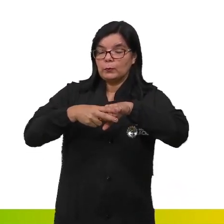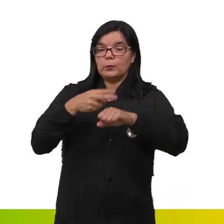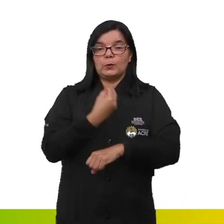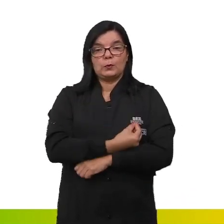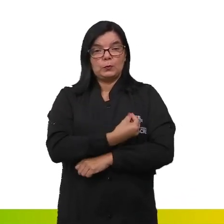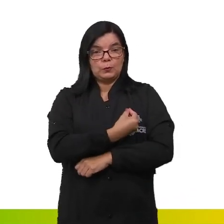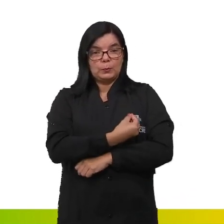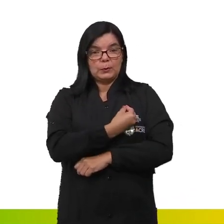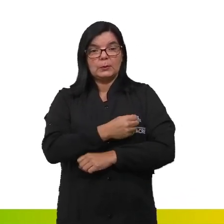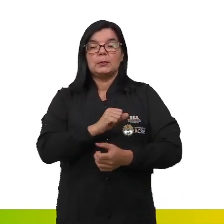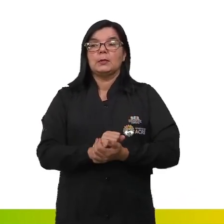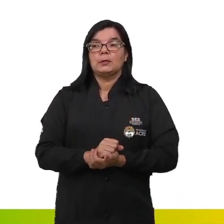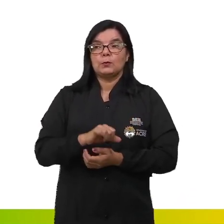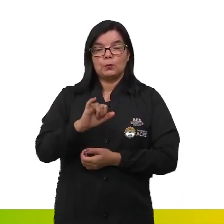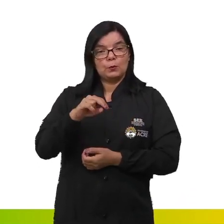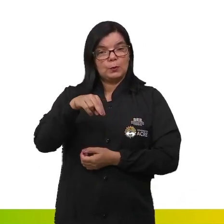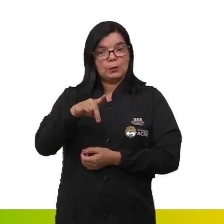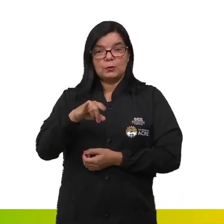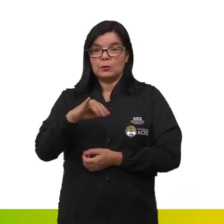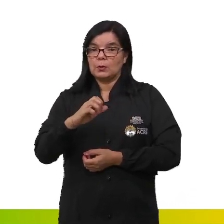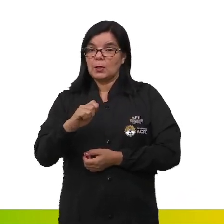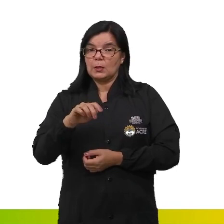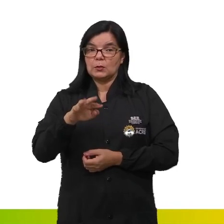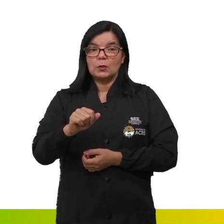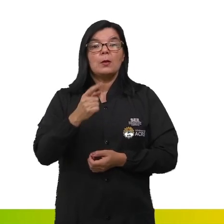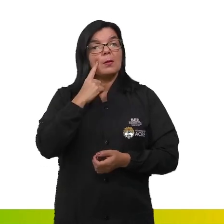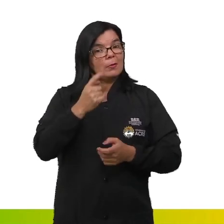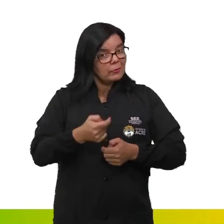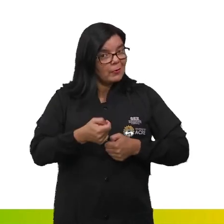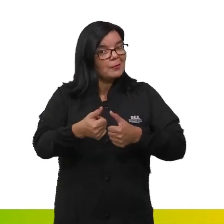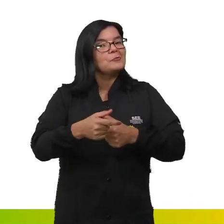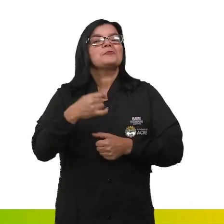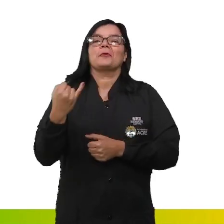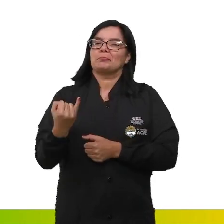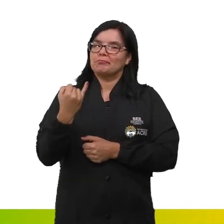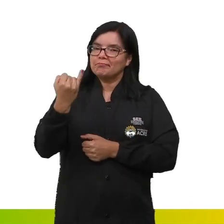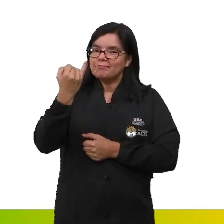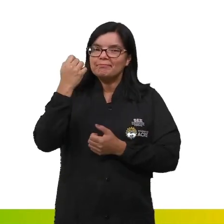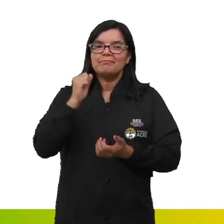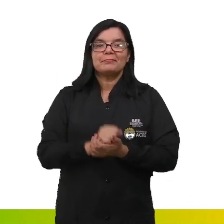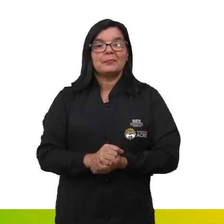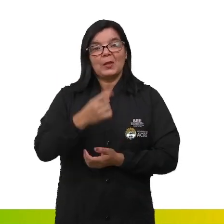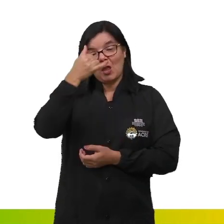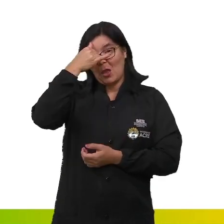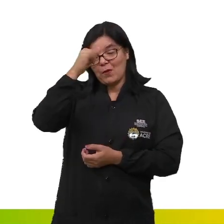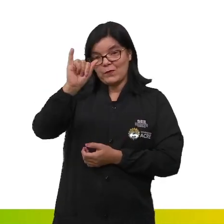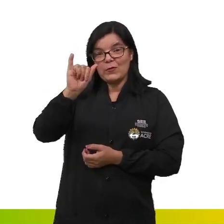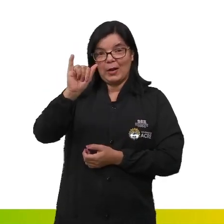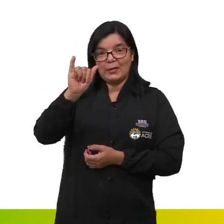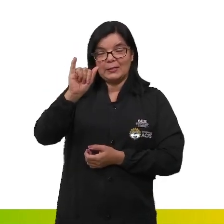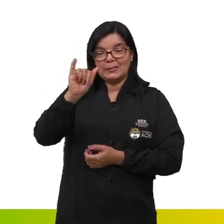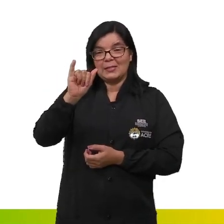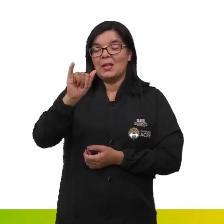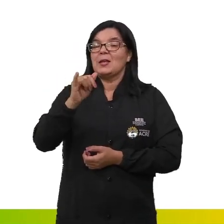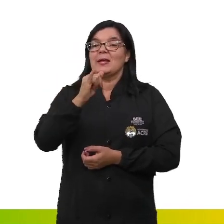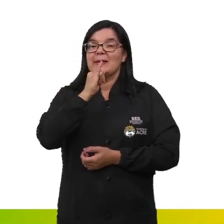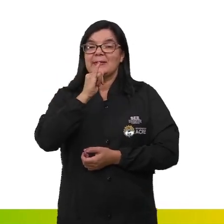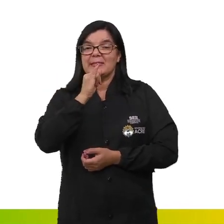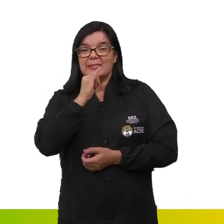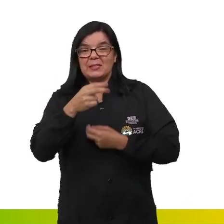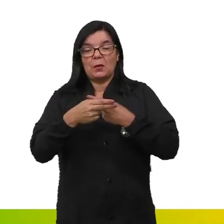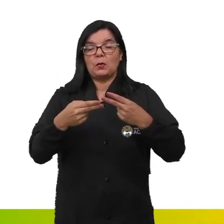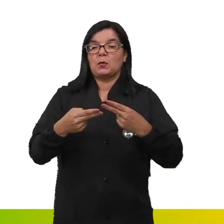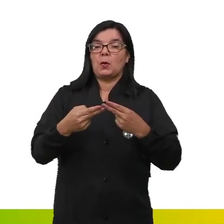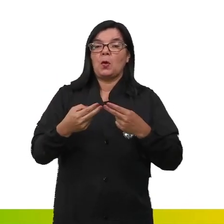do indicativo. E aqui, essa dica ela é muito importante, viu? Evitar expressões vagas,